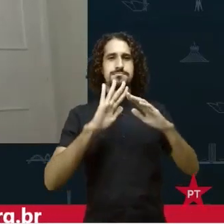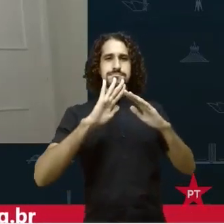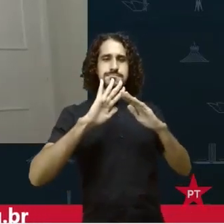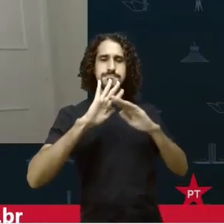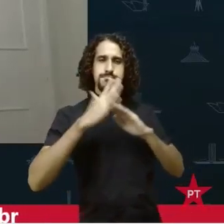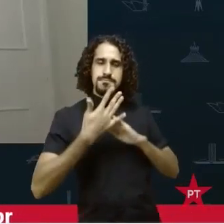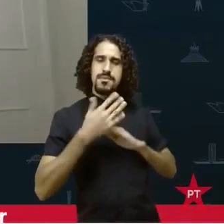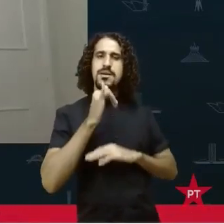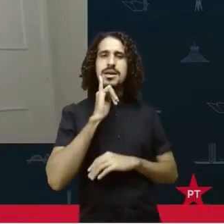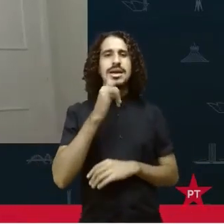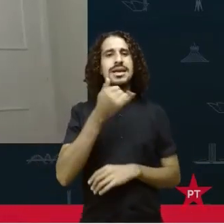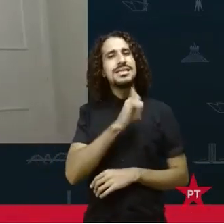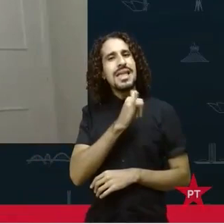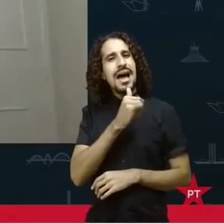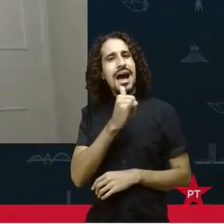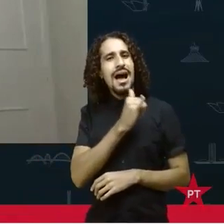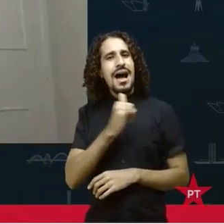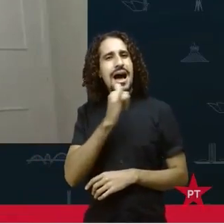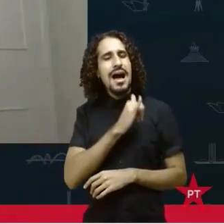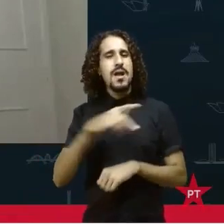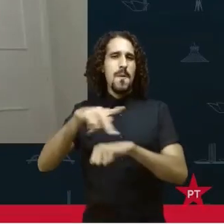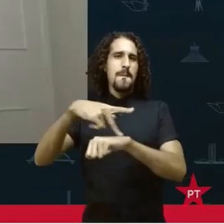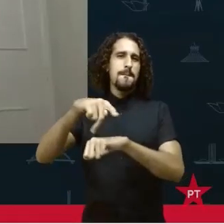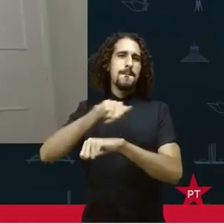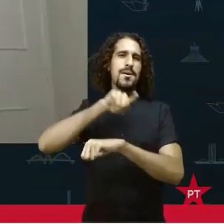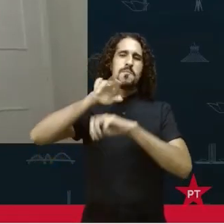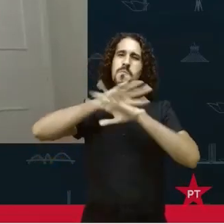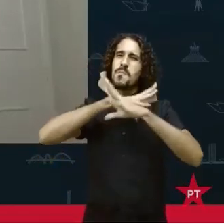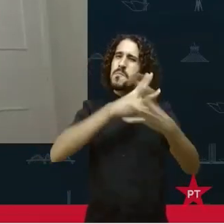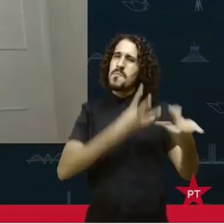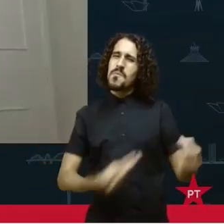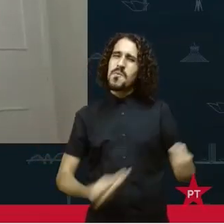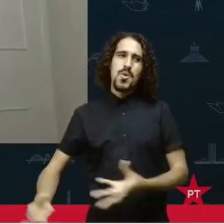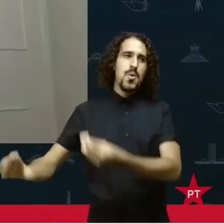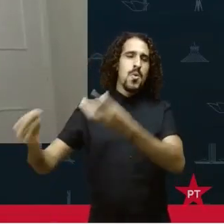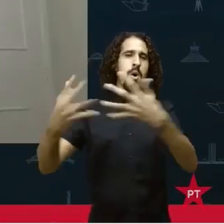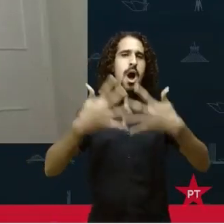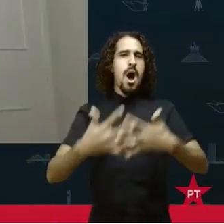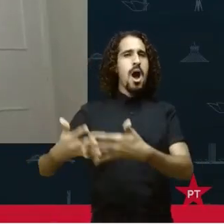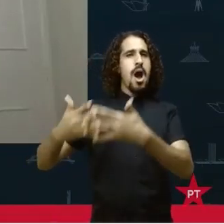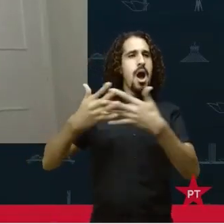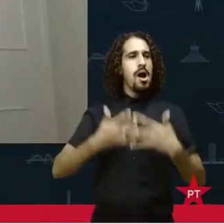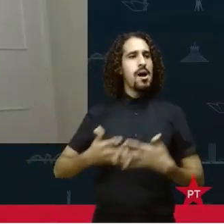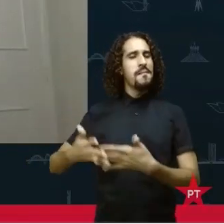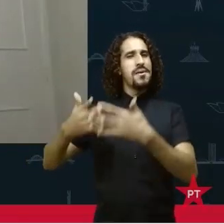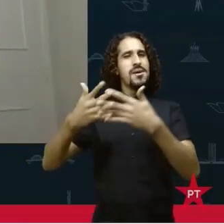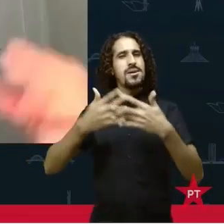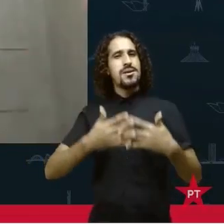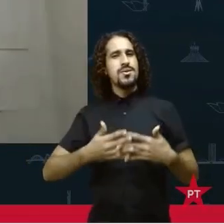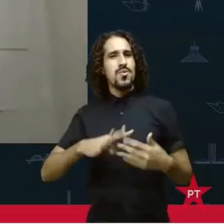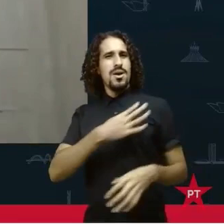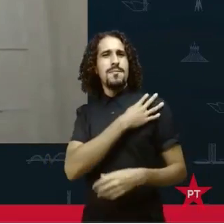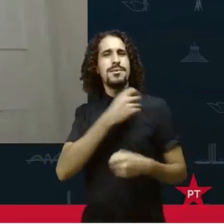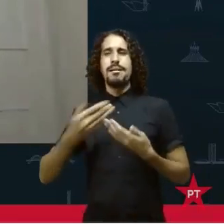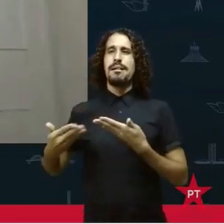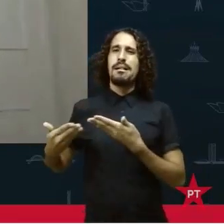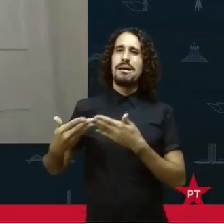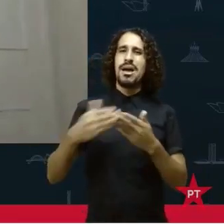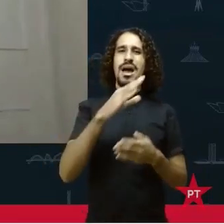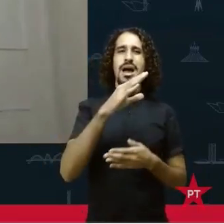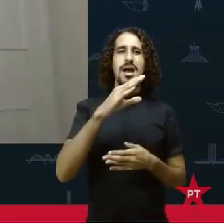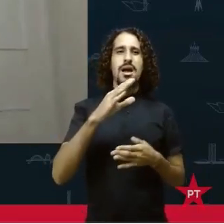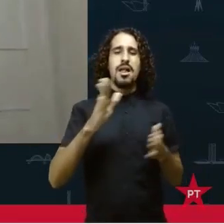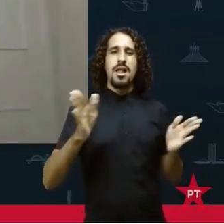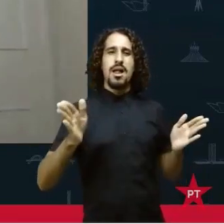da Itália, onde muitos caminhões do exército tiveram que carregar caixões para fazer